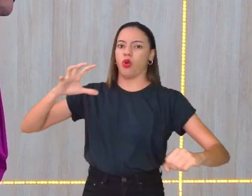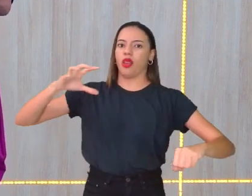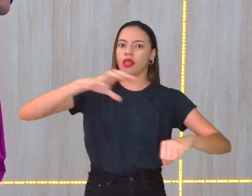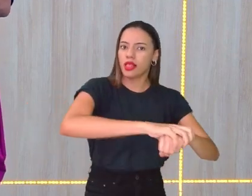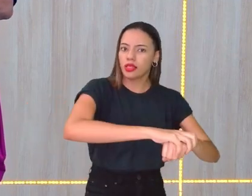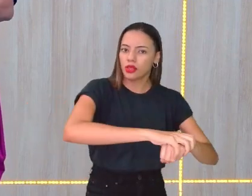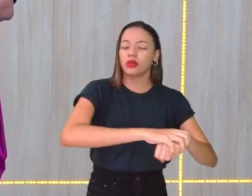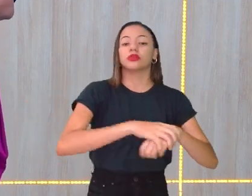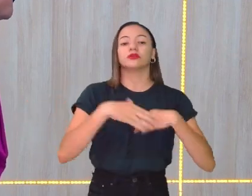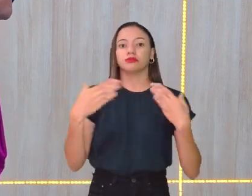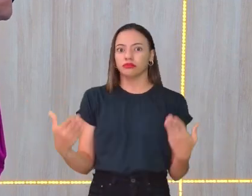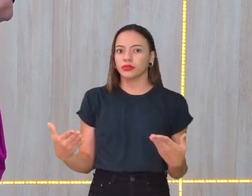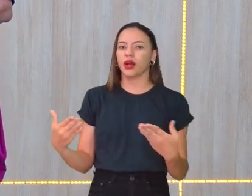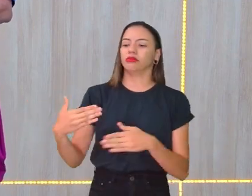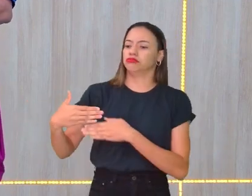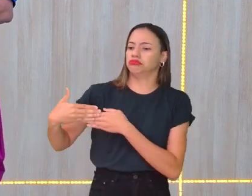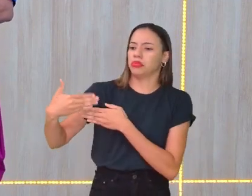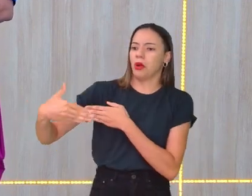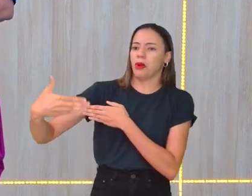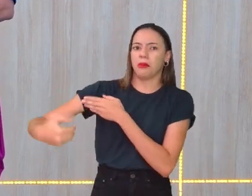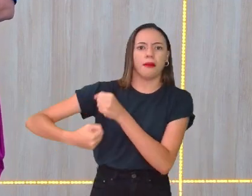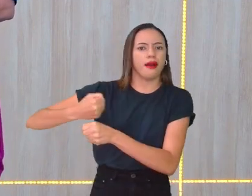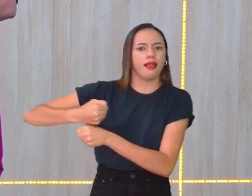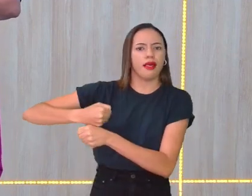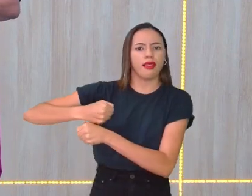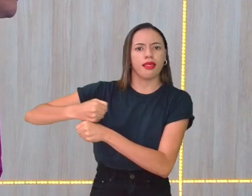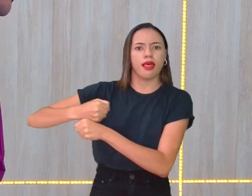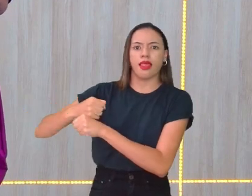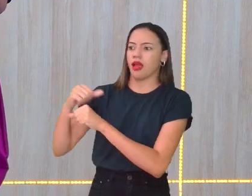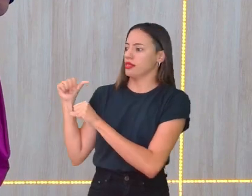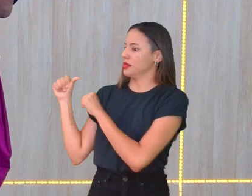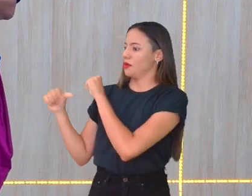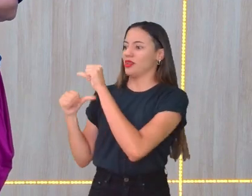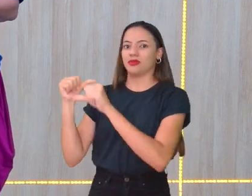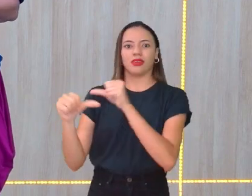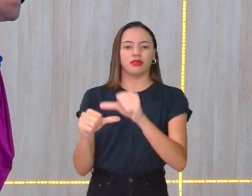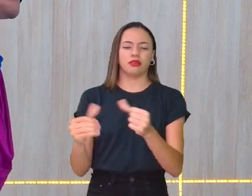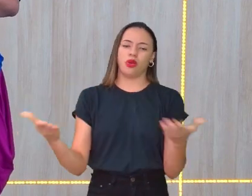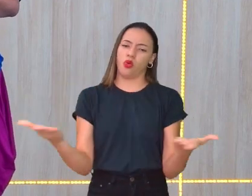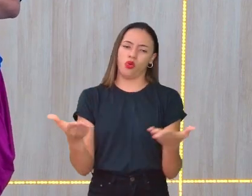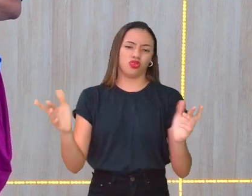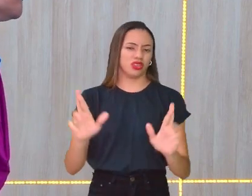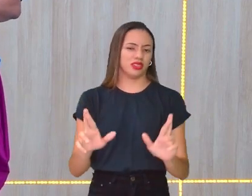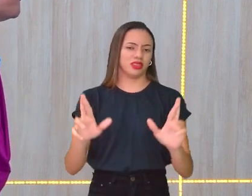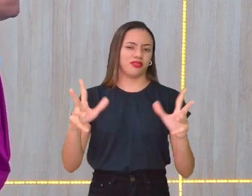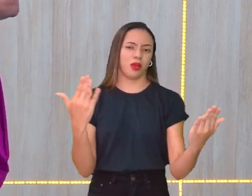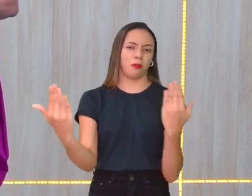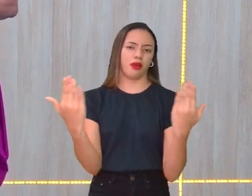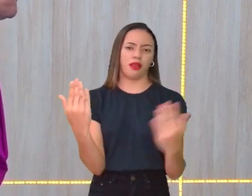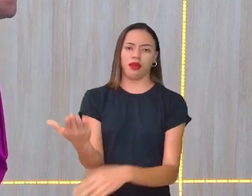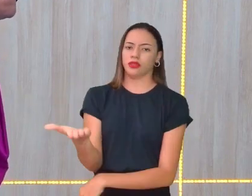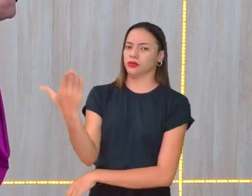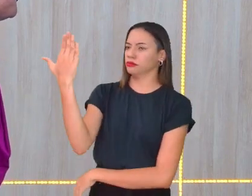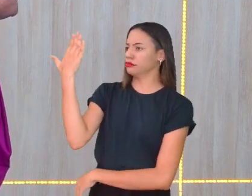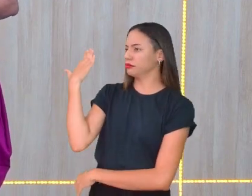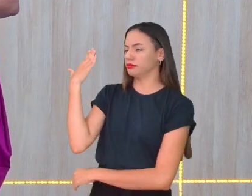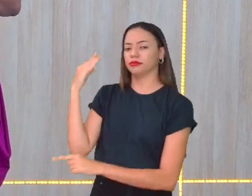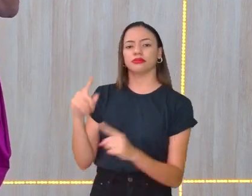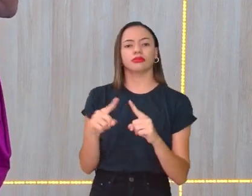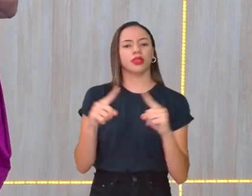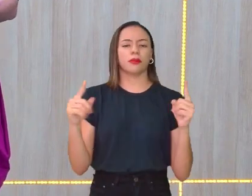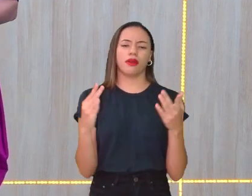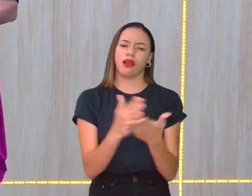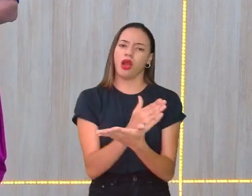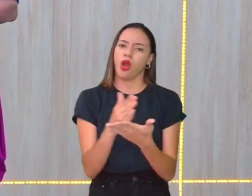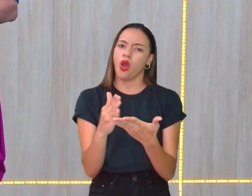anos, né, dos séculos, ela foi se modificando. Hoje ela é bem diferente de como ela era no passado, mas